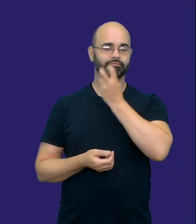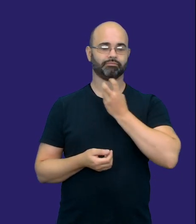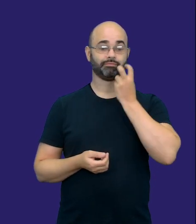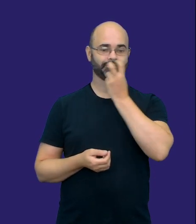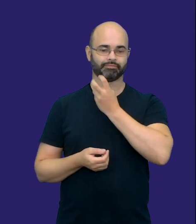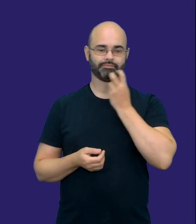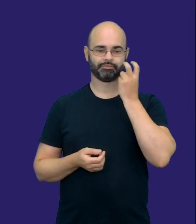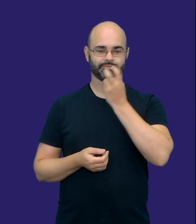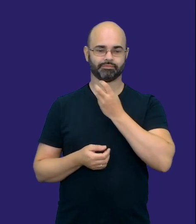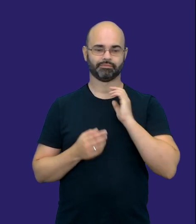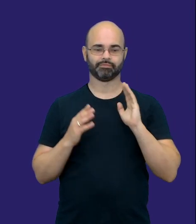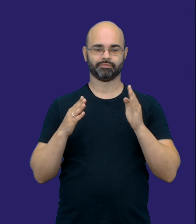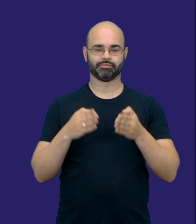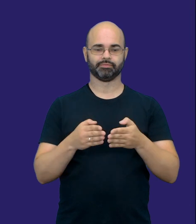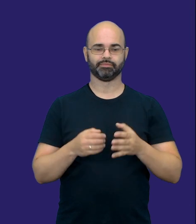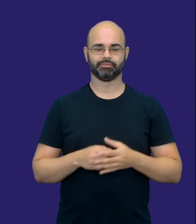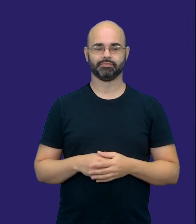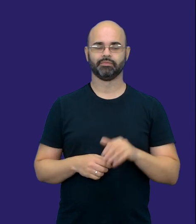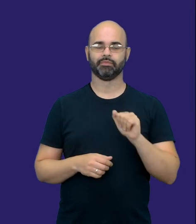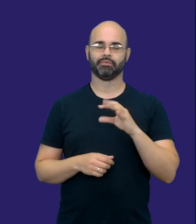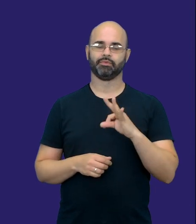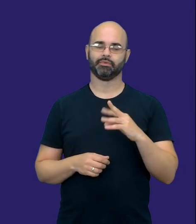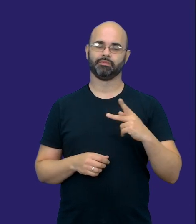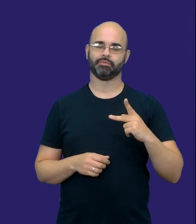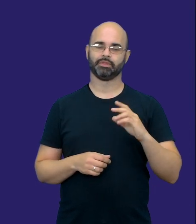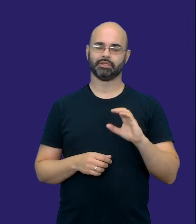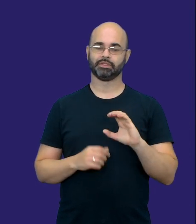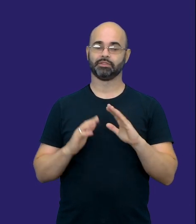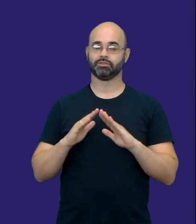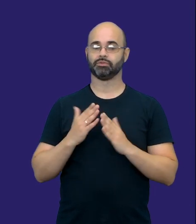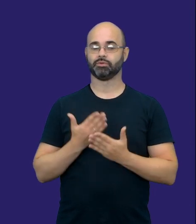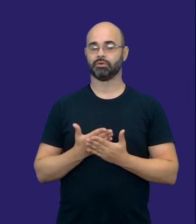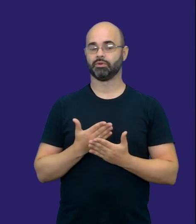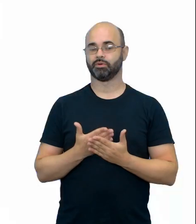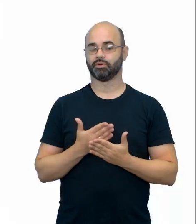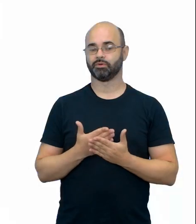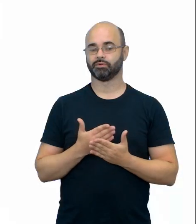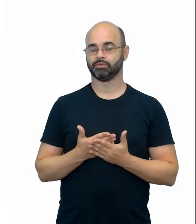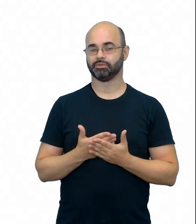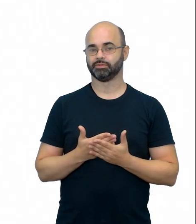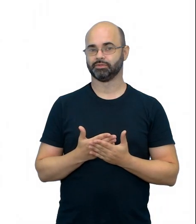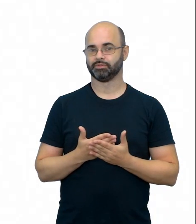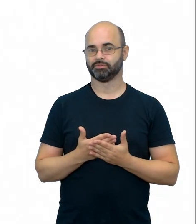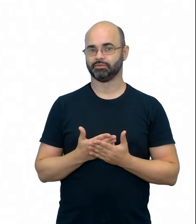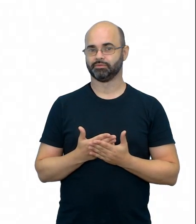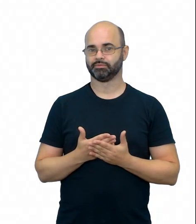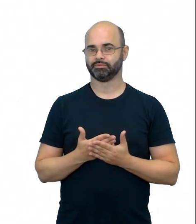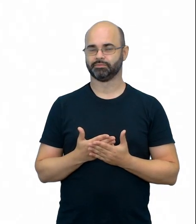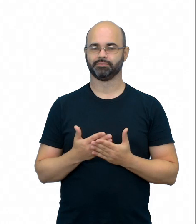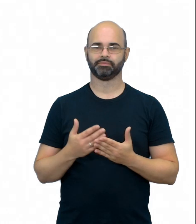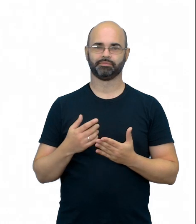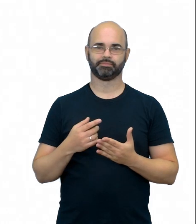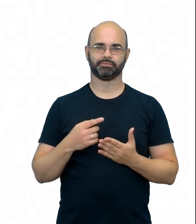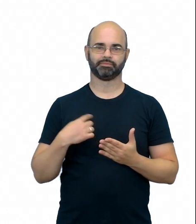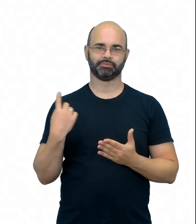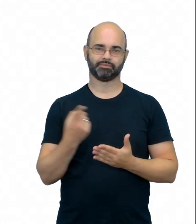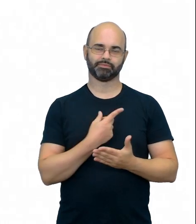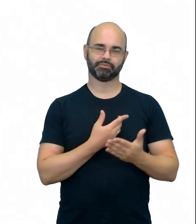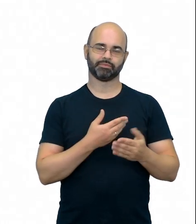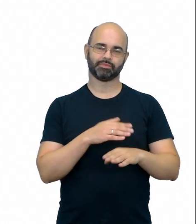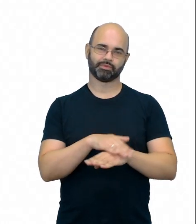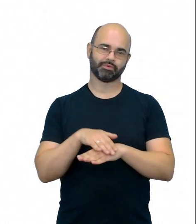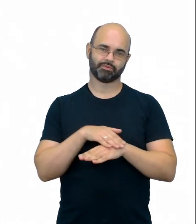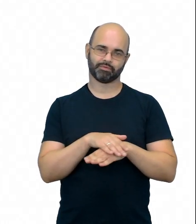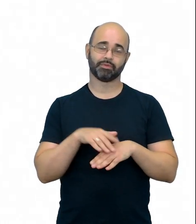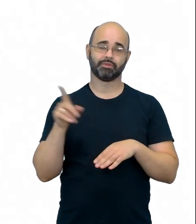no planejamento no ATPC da escola. Então, relembrando a vocês, professores, que aqui nós temos apenas uma sugestão